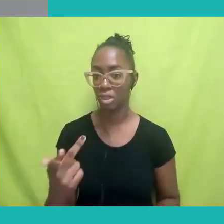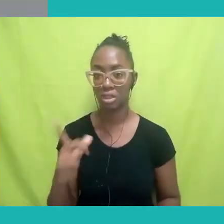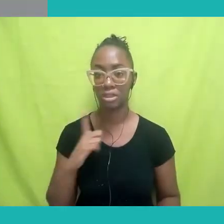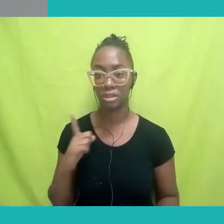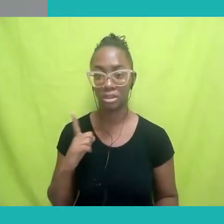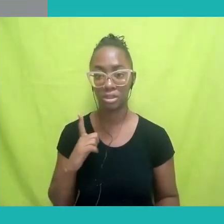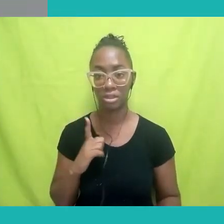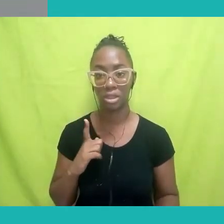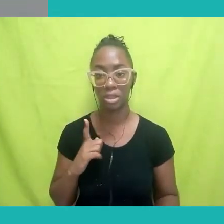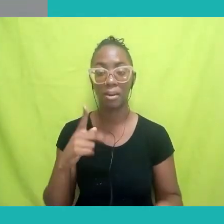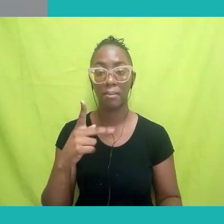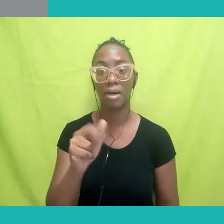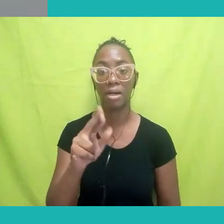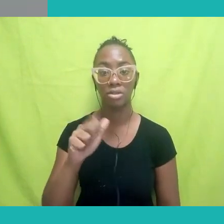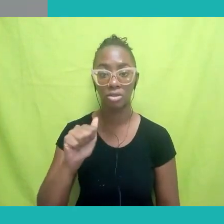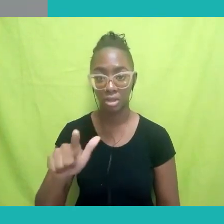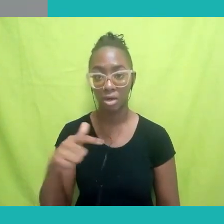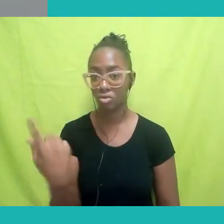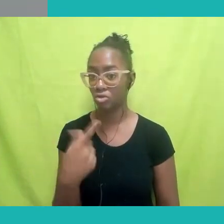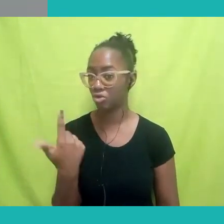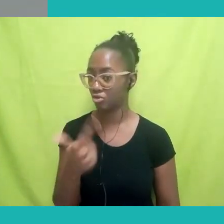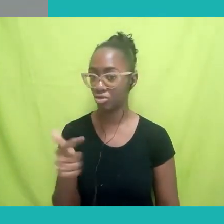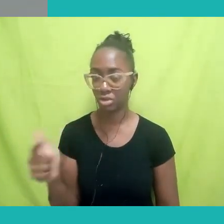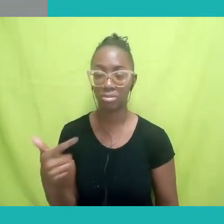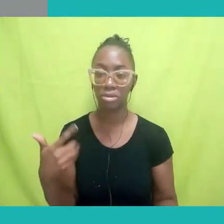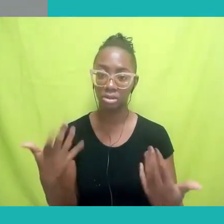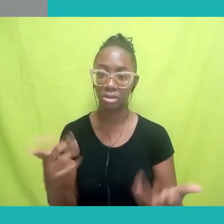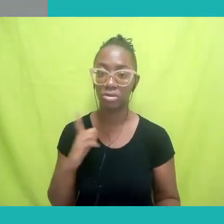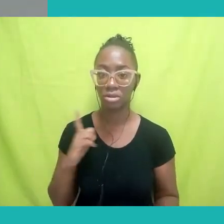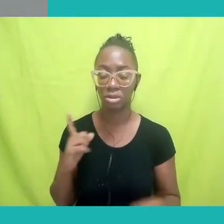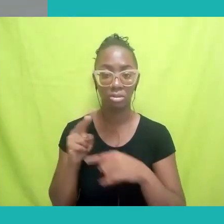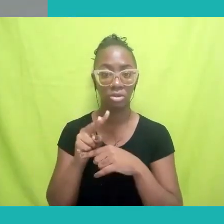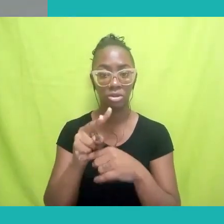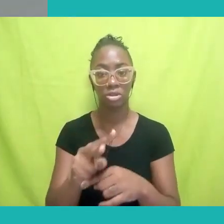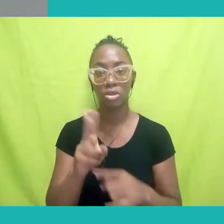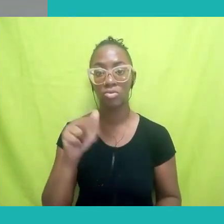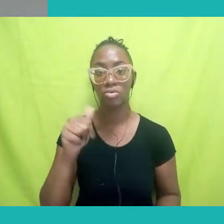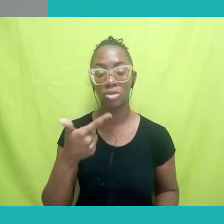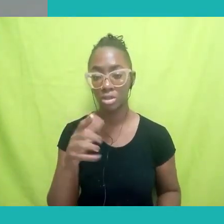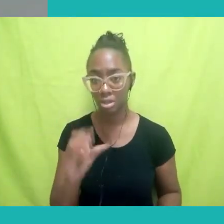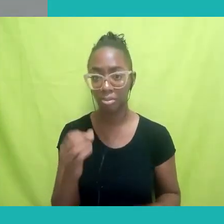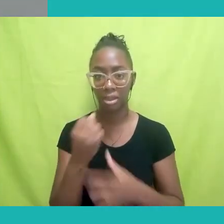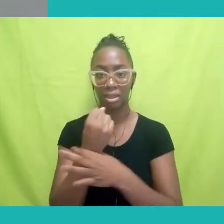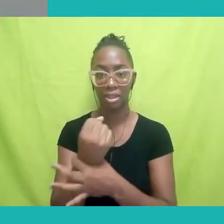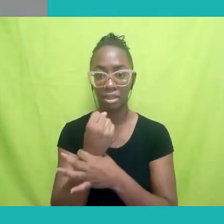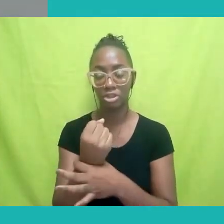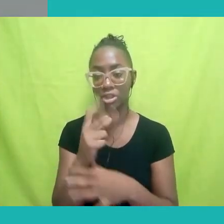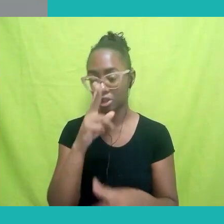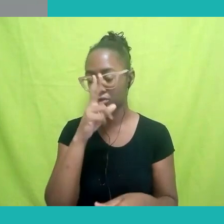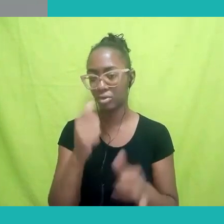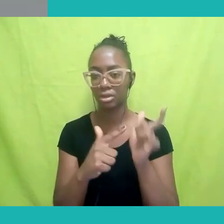né, nós não temos. Então, a gente tem, sim, a proteção da União para a garantia das Forças